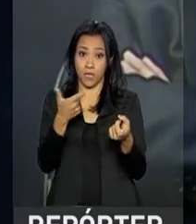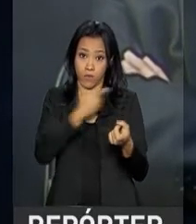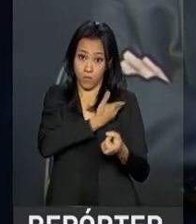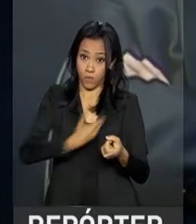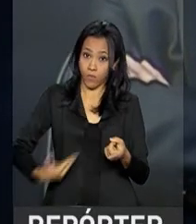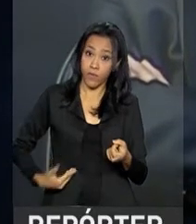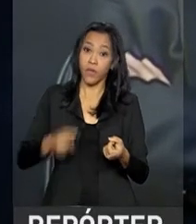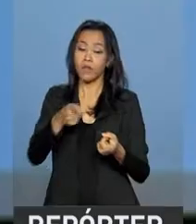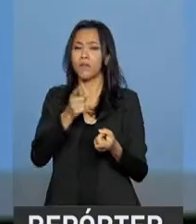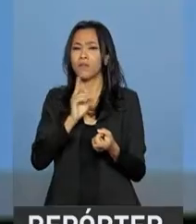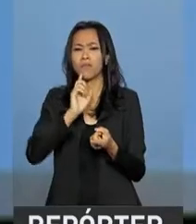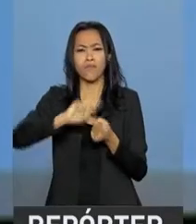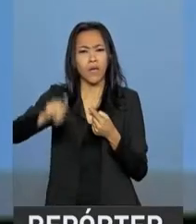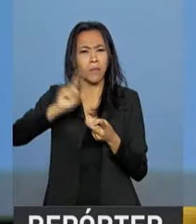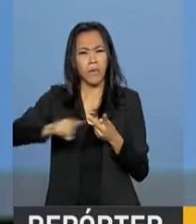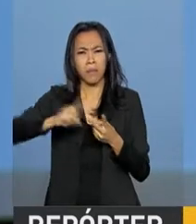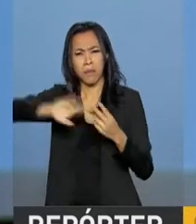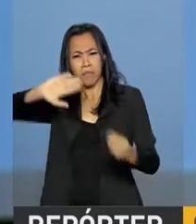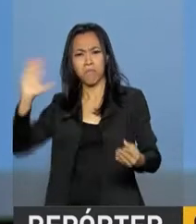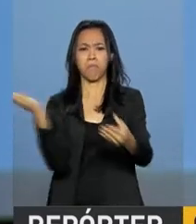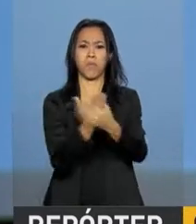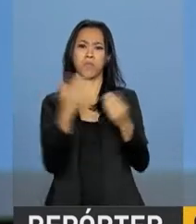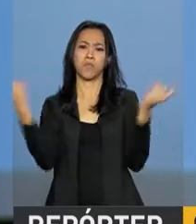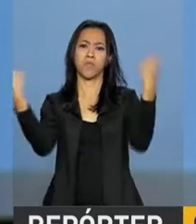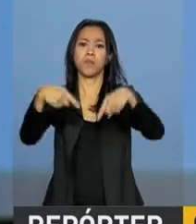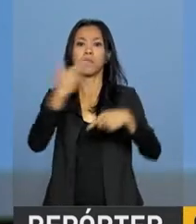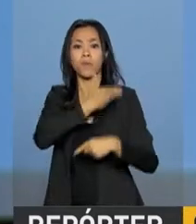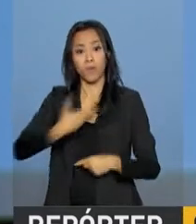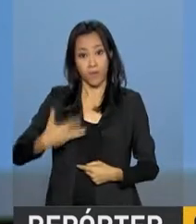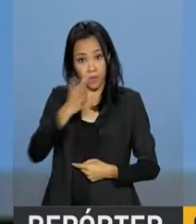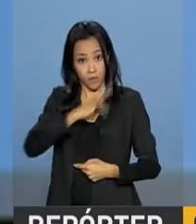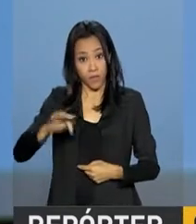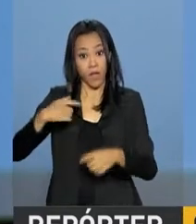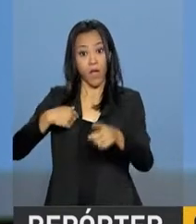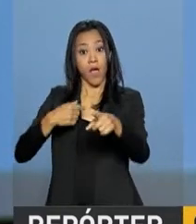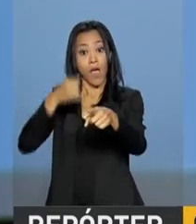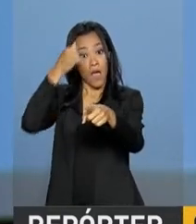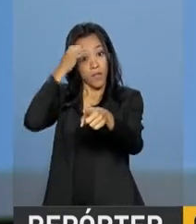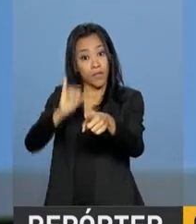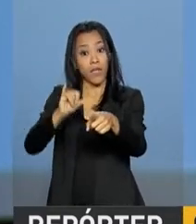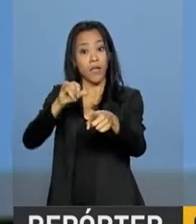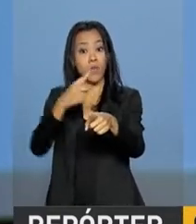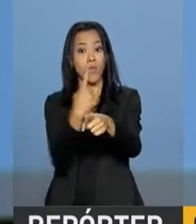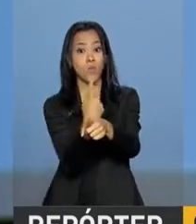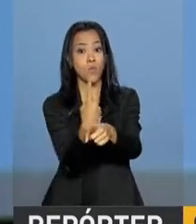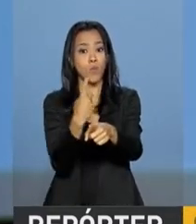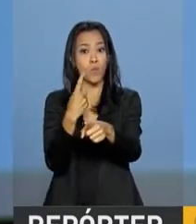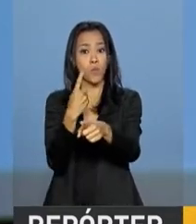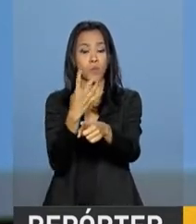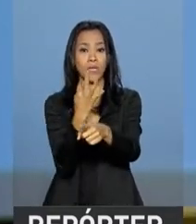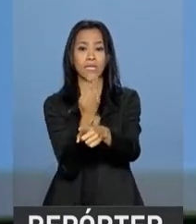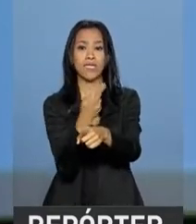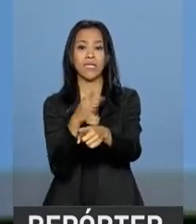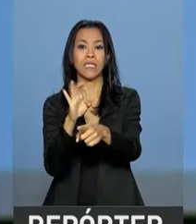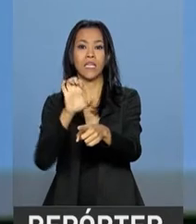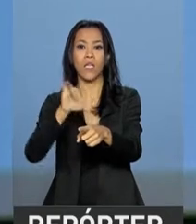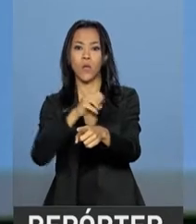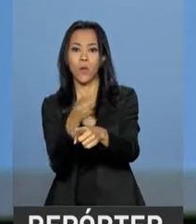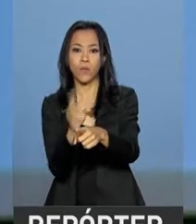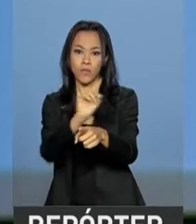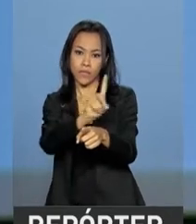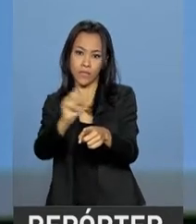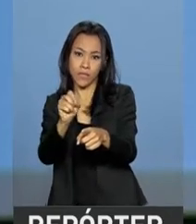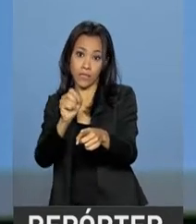natureza que foram movidas contra a união conseguimos evitar que saísse algo em torno de um trilhão e 100 bilhões